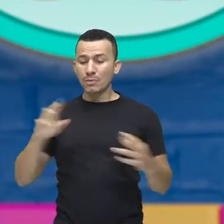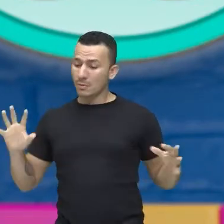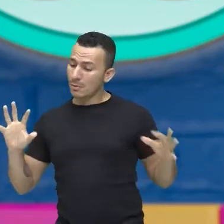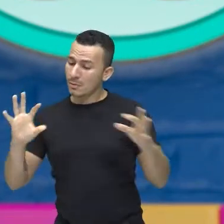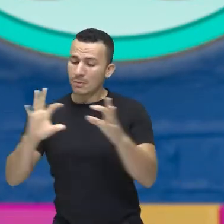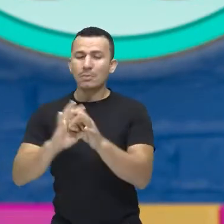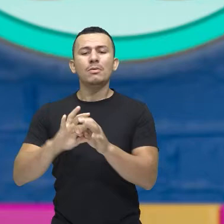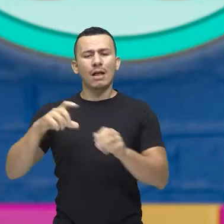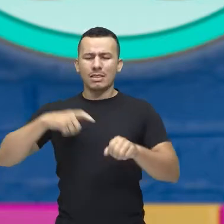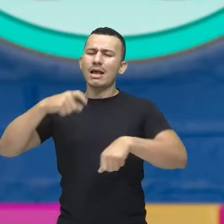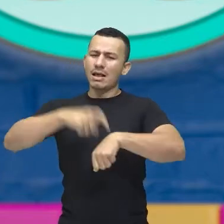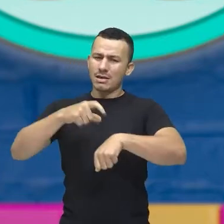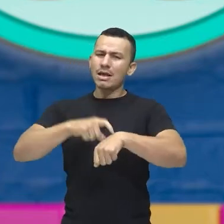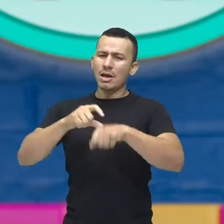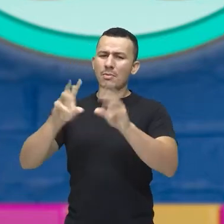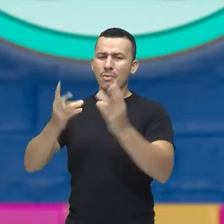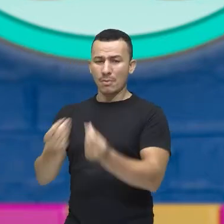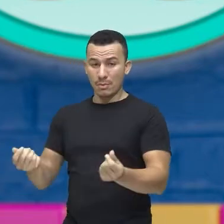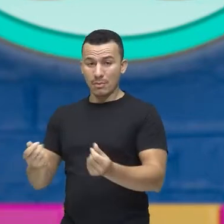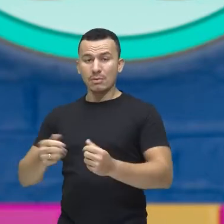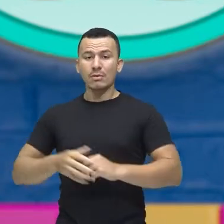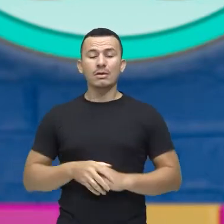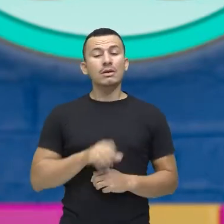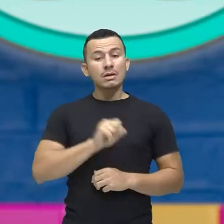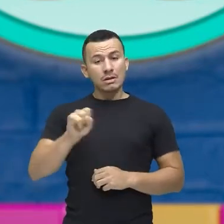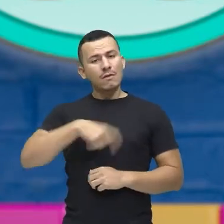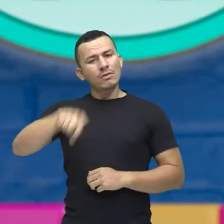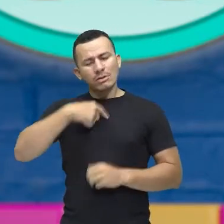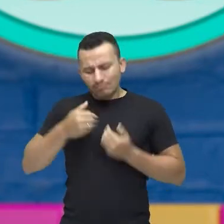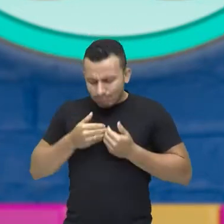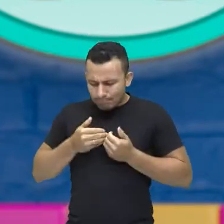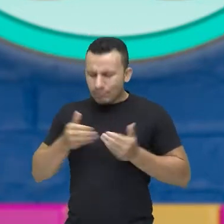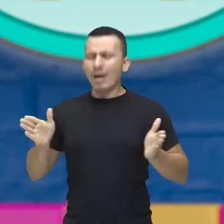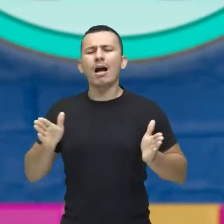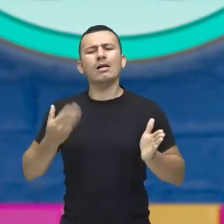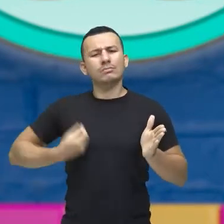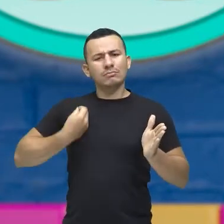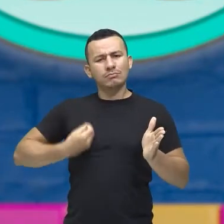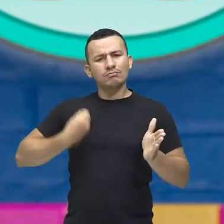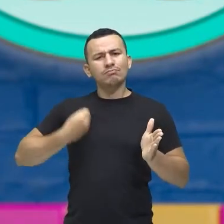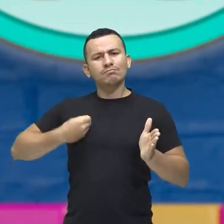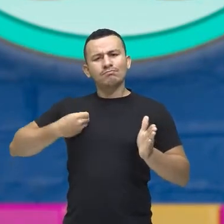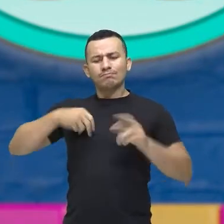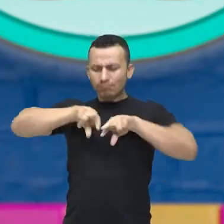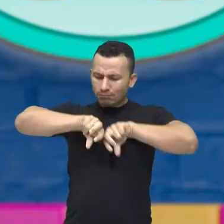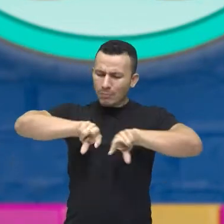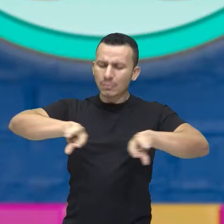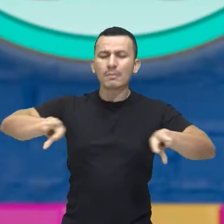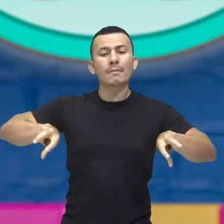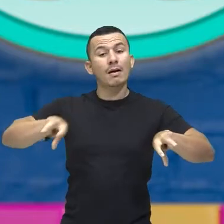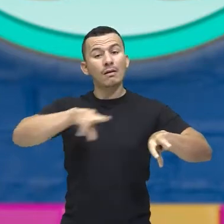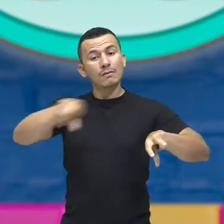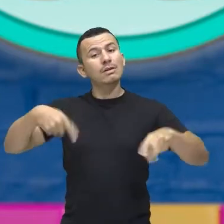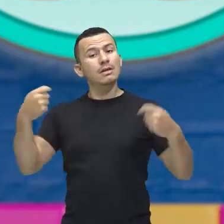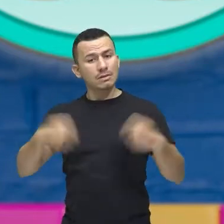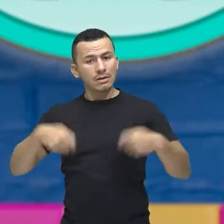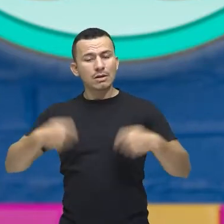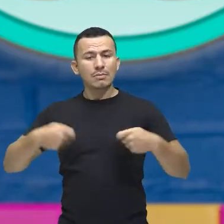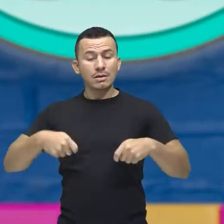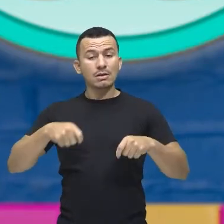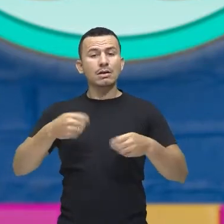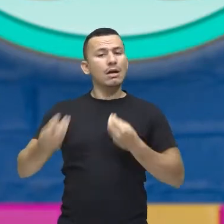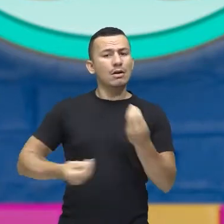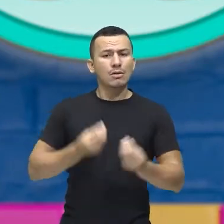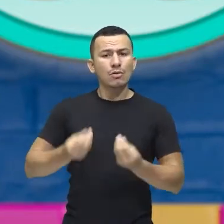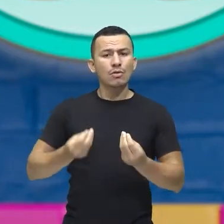tem duração, né? Então, ele diz, se abrir, esse mergulhar, precisa proporcionar com que você se abra, de